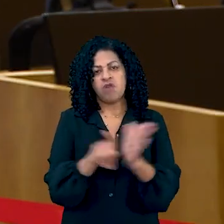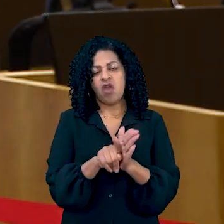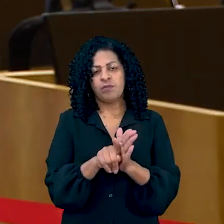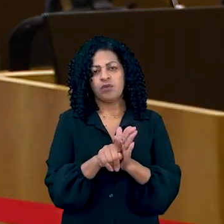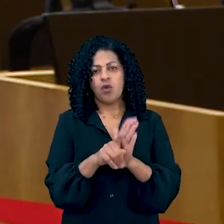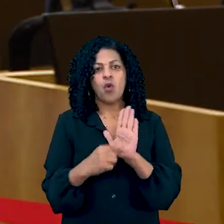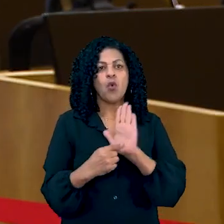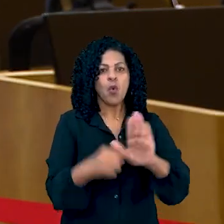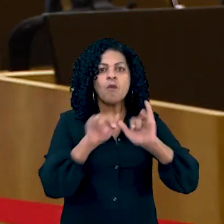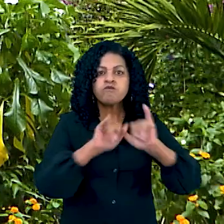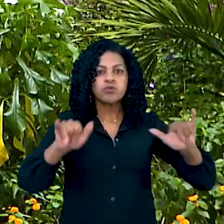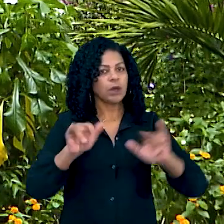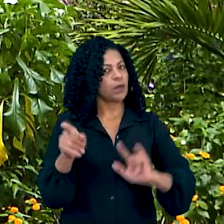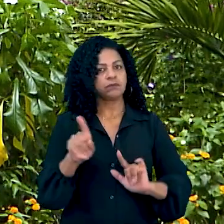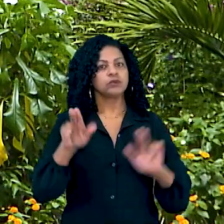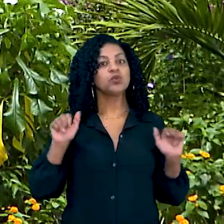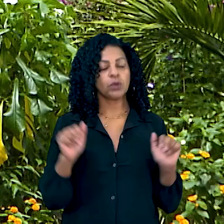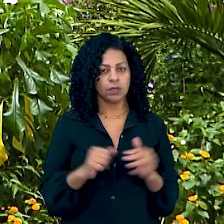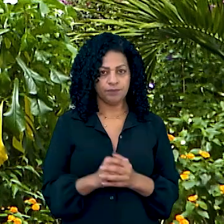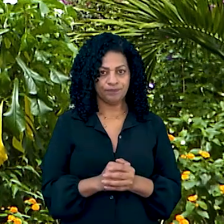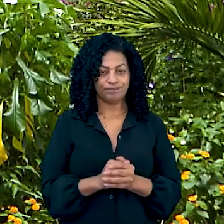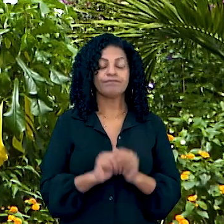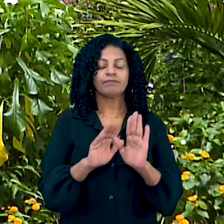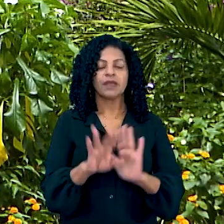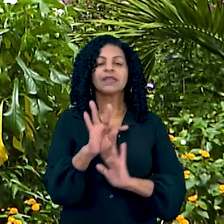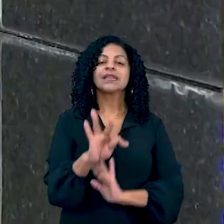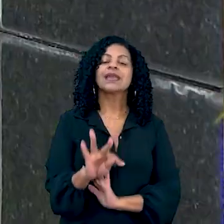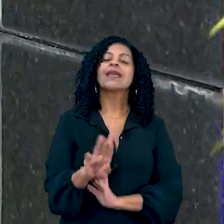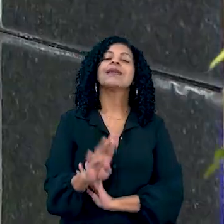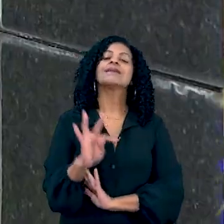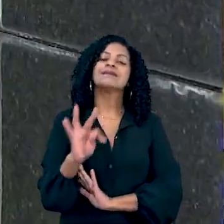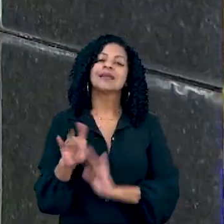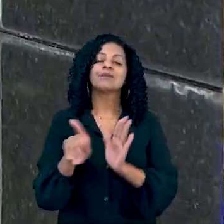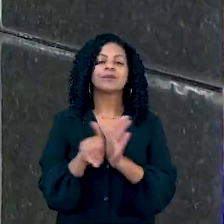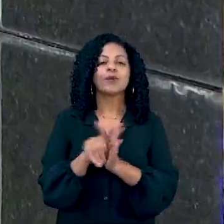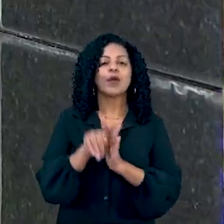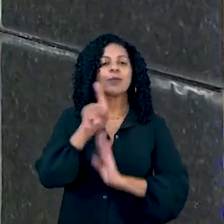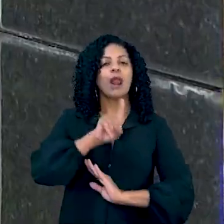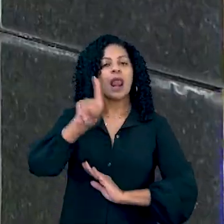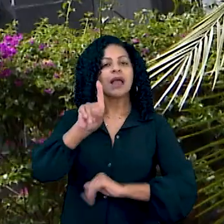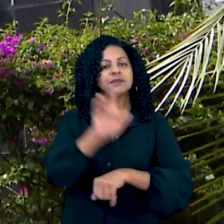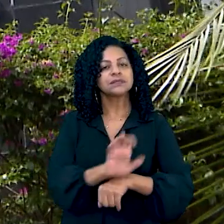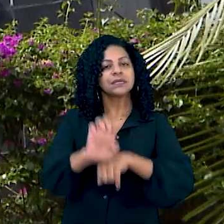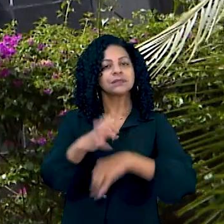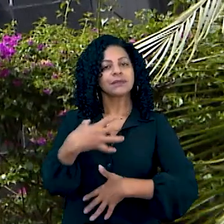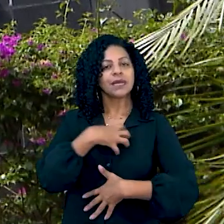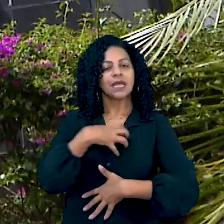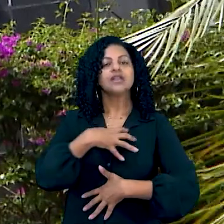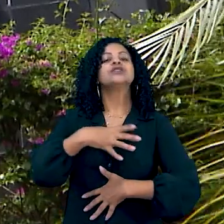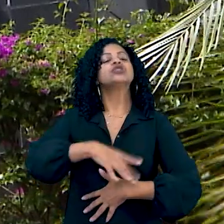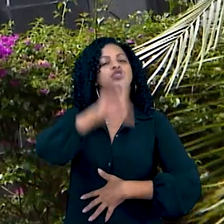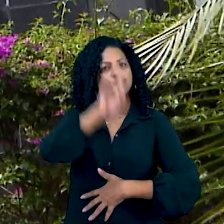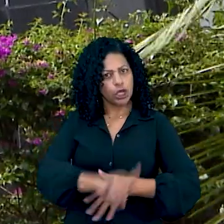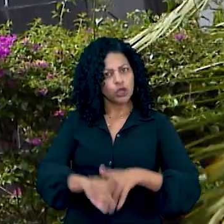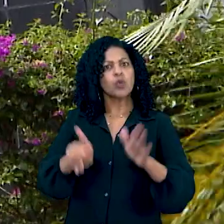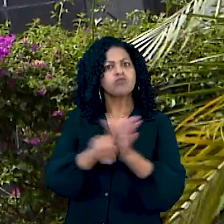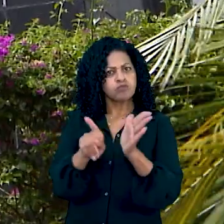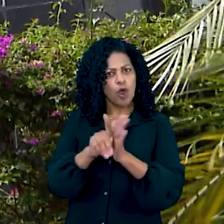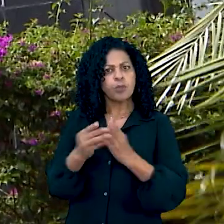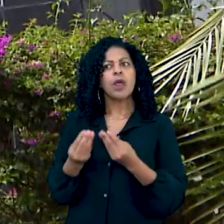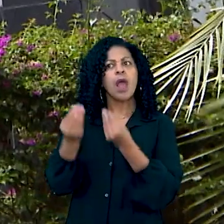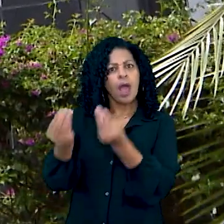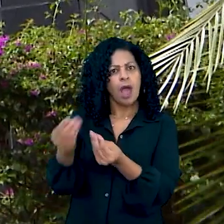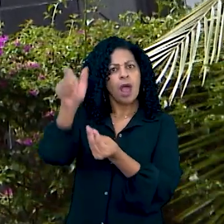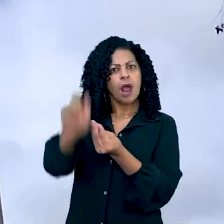utilizadas indevidamente. O Tribunal Regional do Trabalho da 5ª Região na Bahia reconheceu o direito da empregada